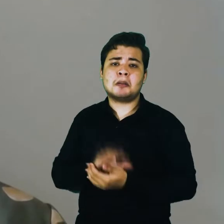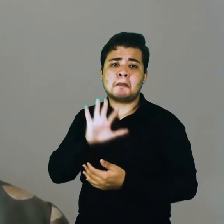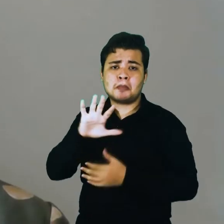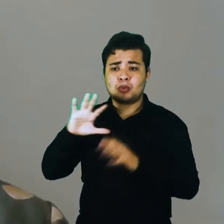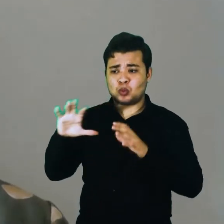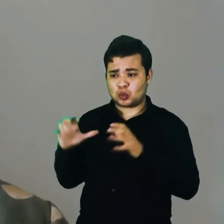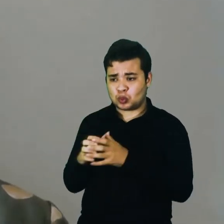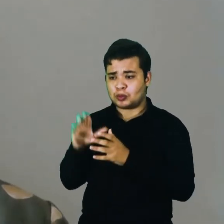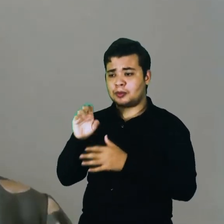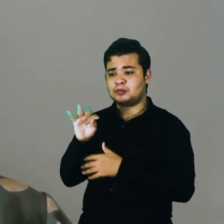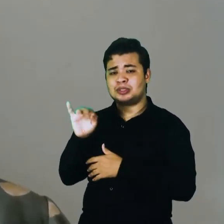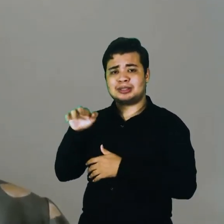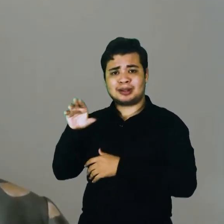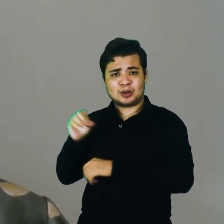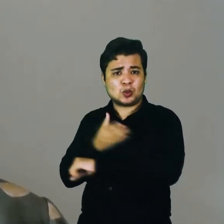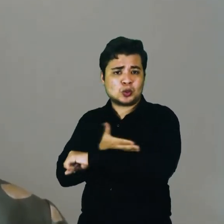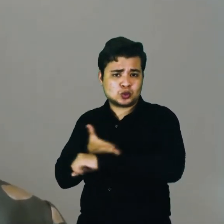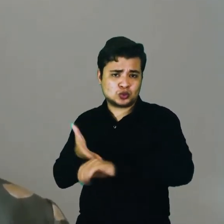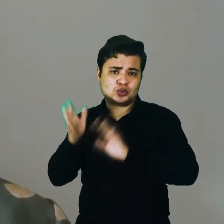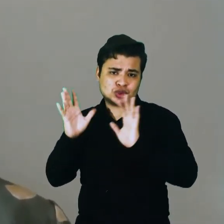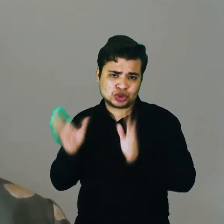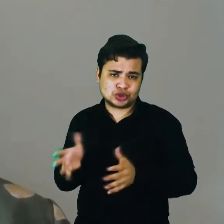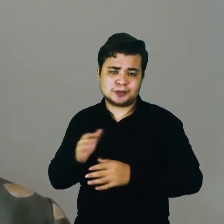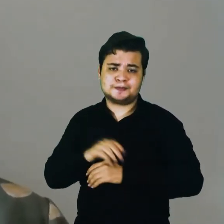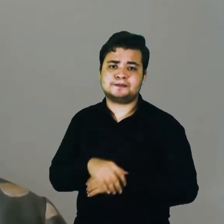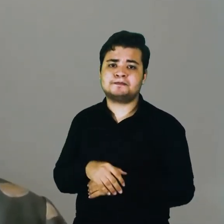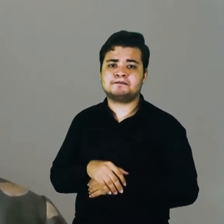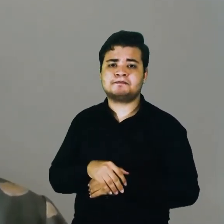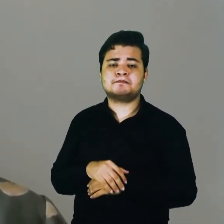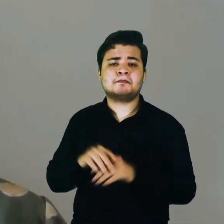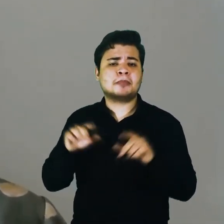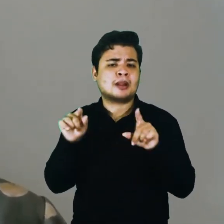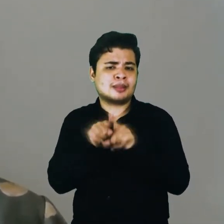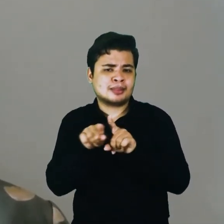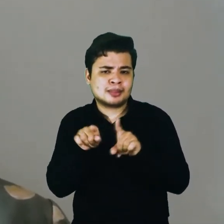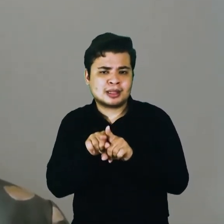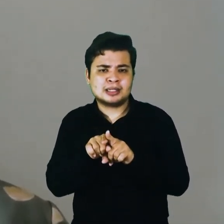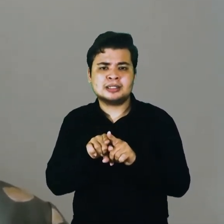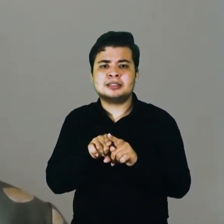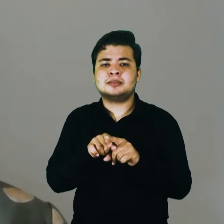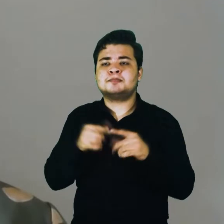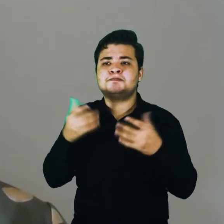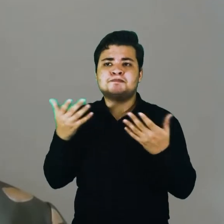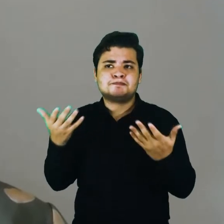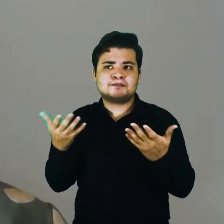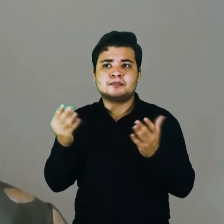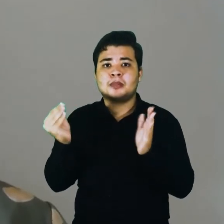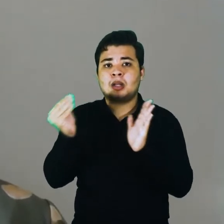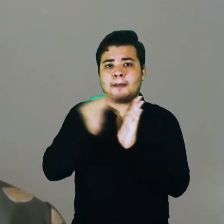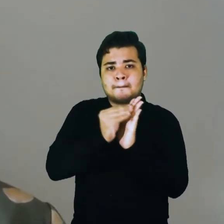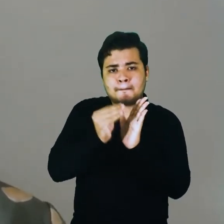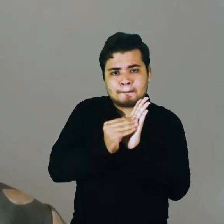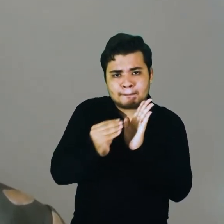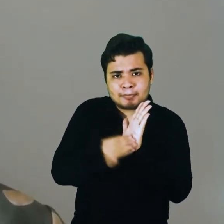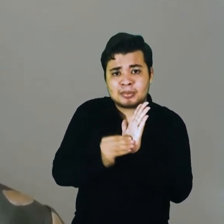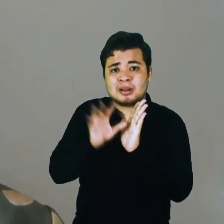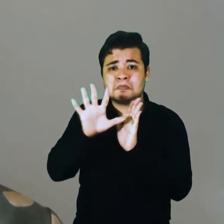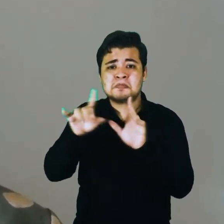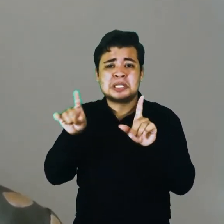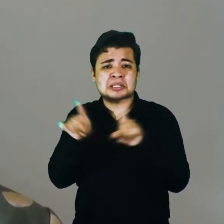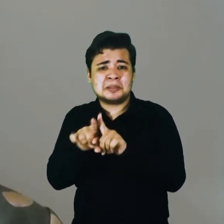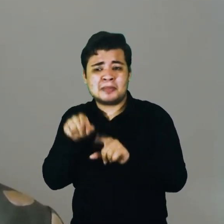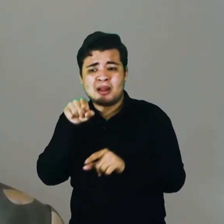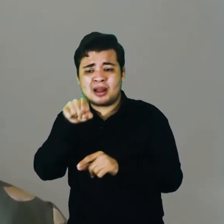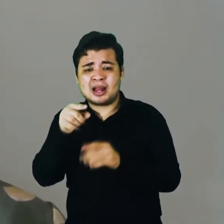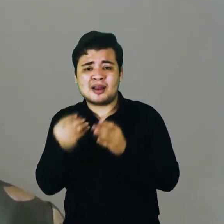fazer. E uma outra dificuldade não é na simples identificação, mas em toda a avaliação toxicológica que